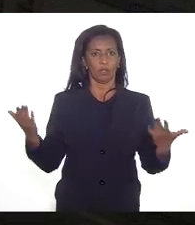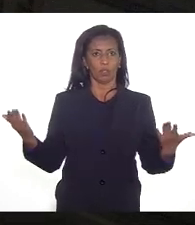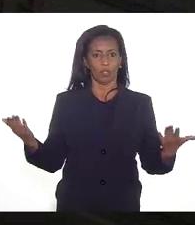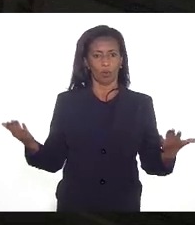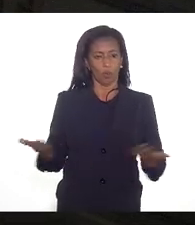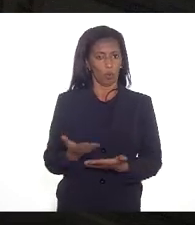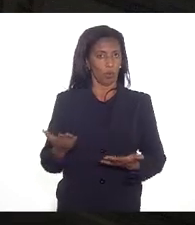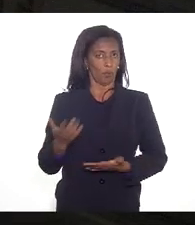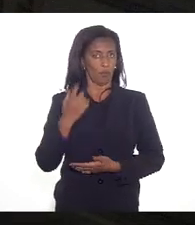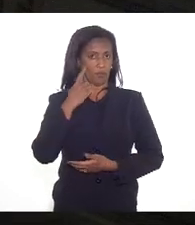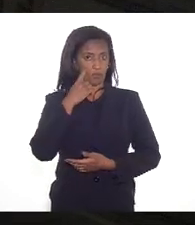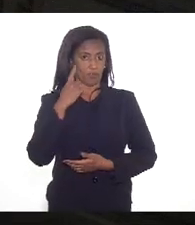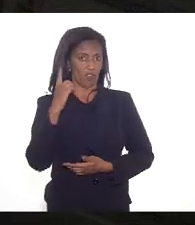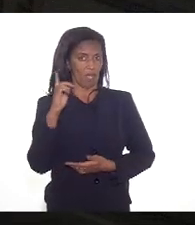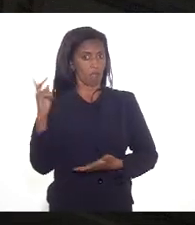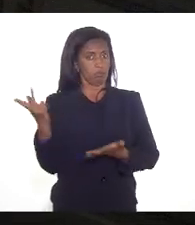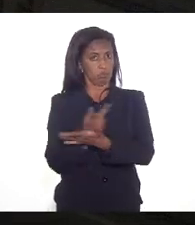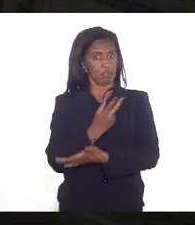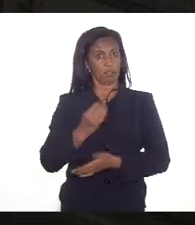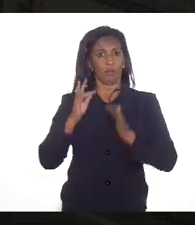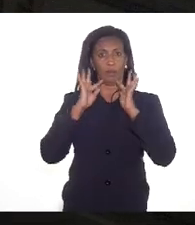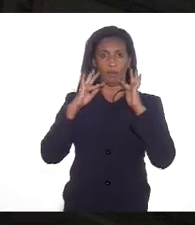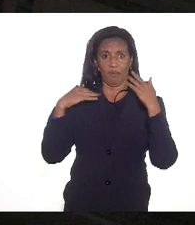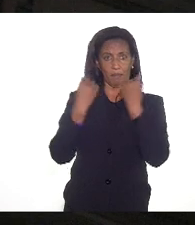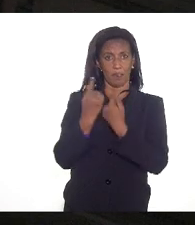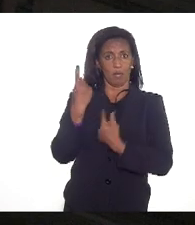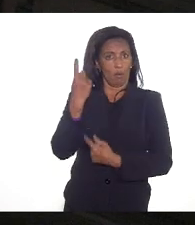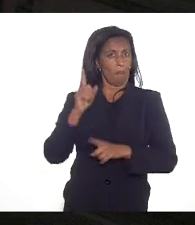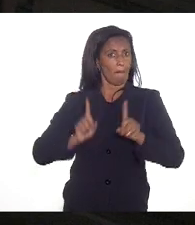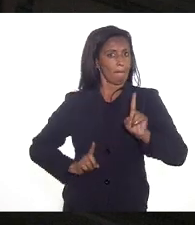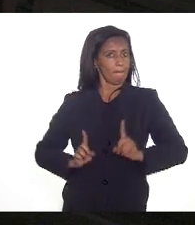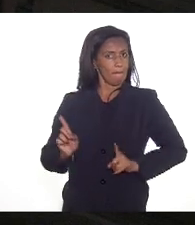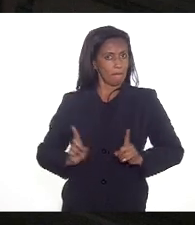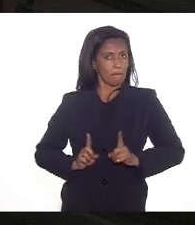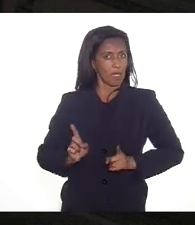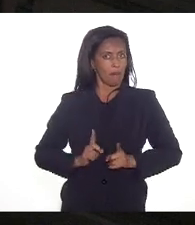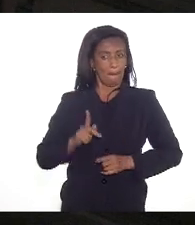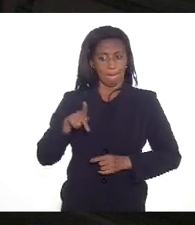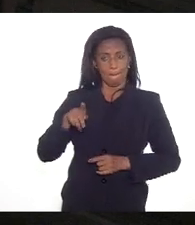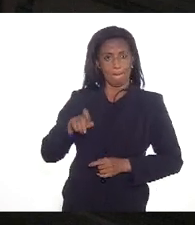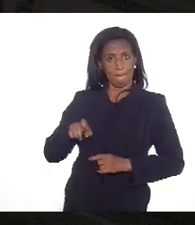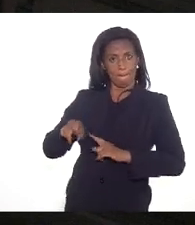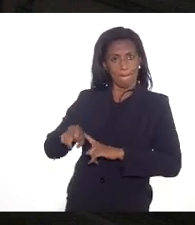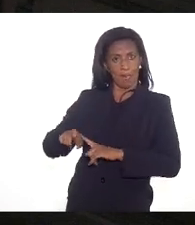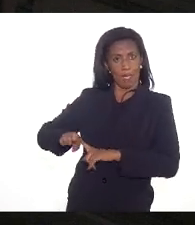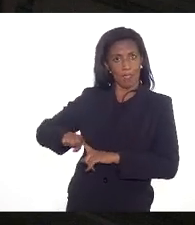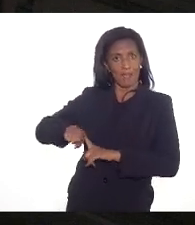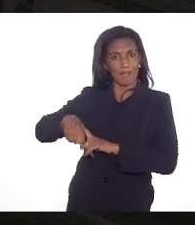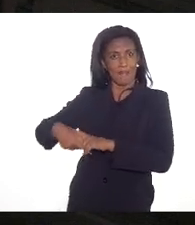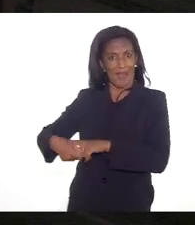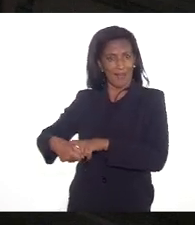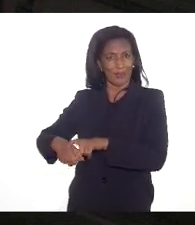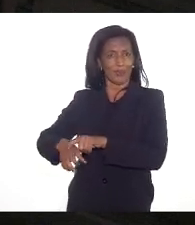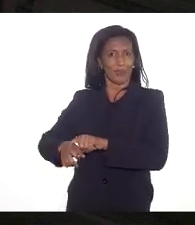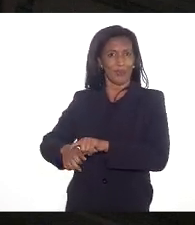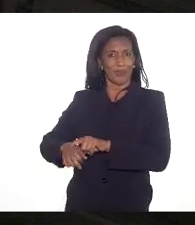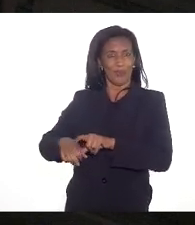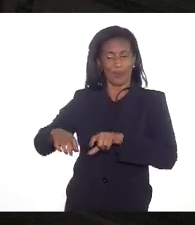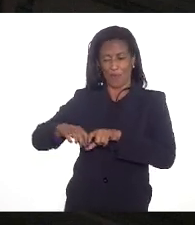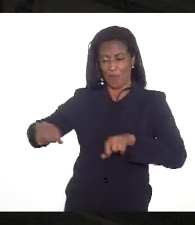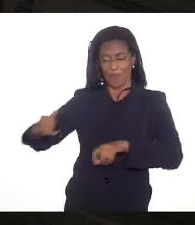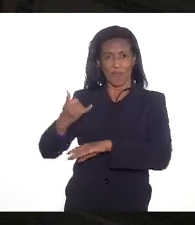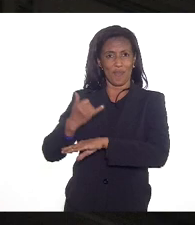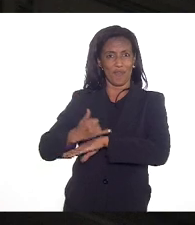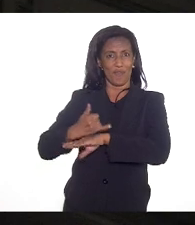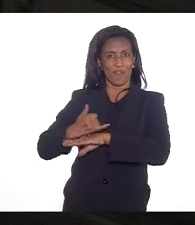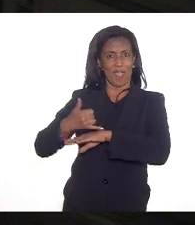uma prima que se acidentou na ferrovia teve o pé quebrado não vão da ferrovia que